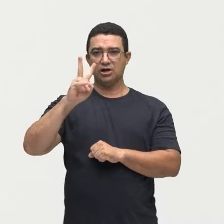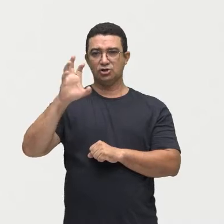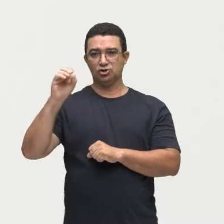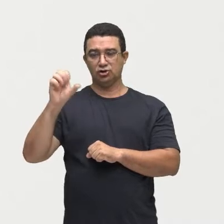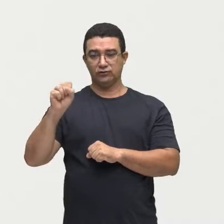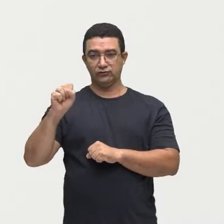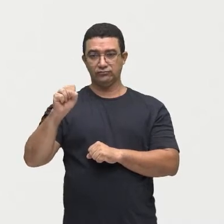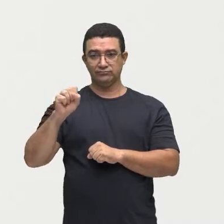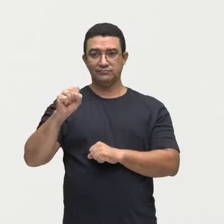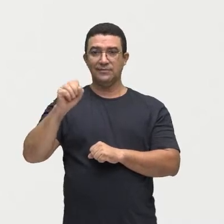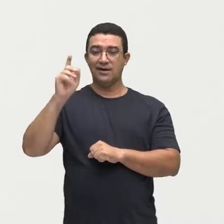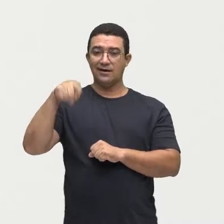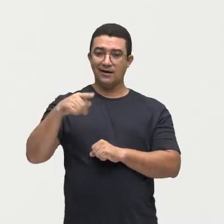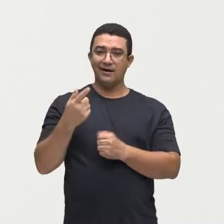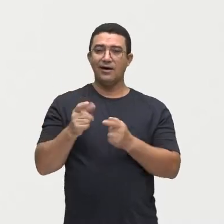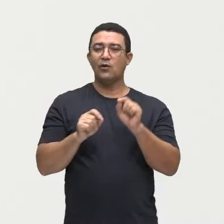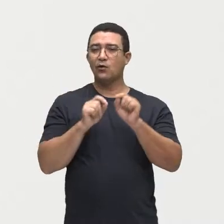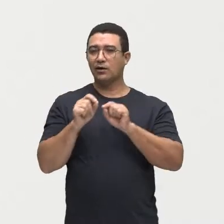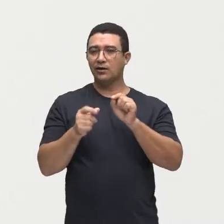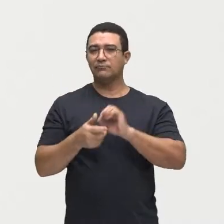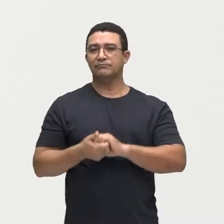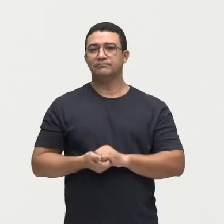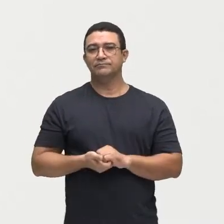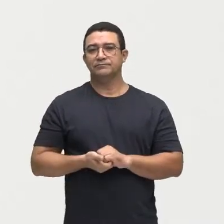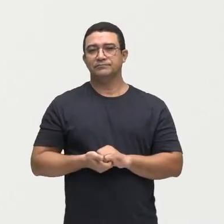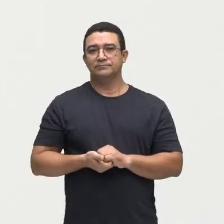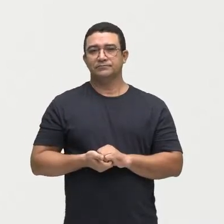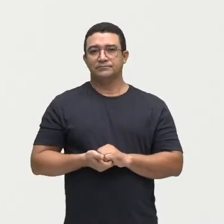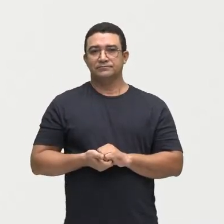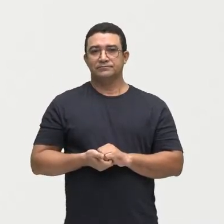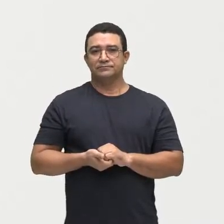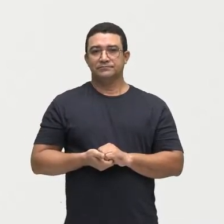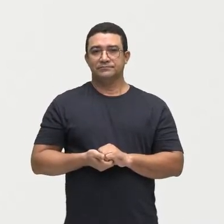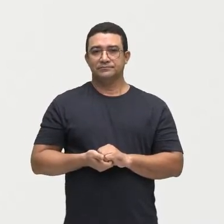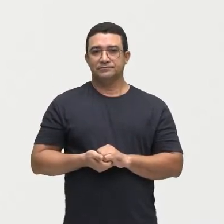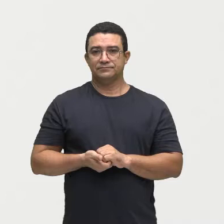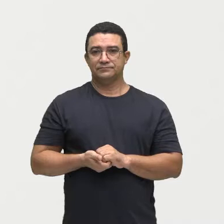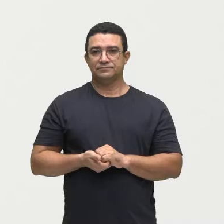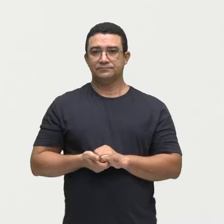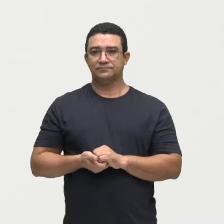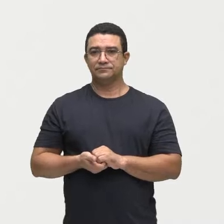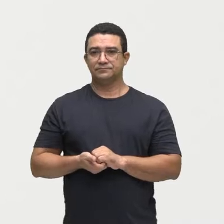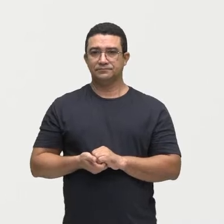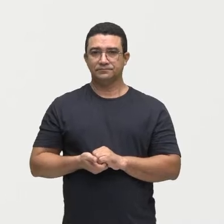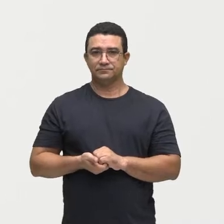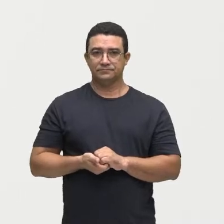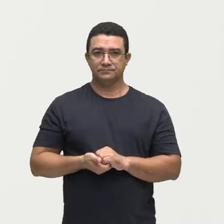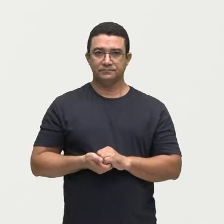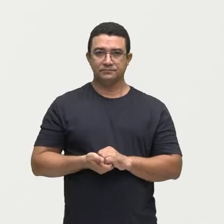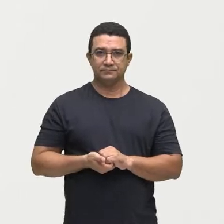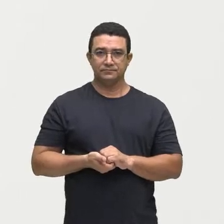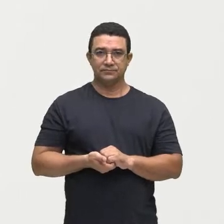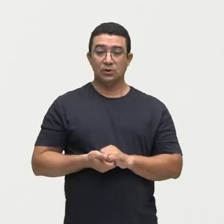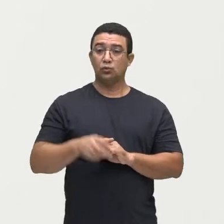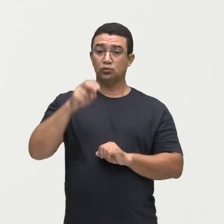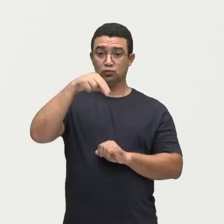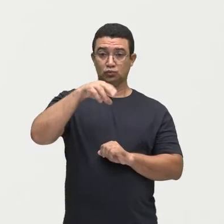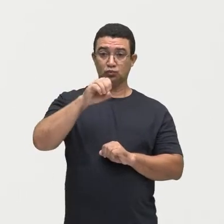esta relação de uma oração com a outra, mas, acima de tudo, ele